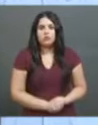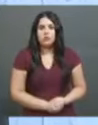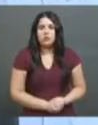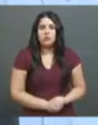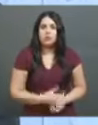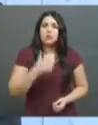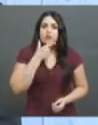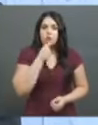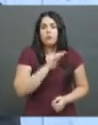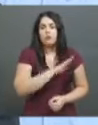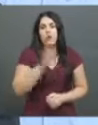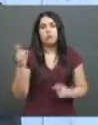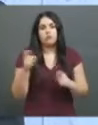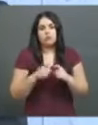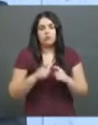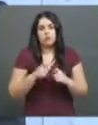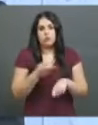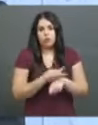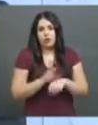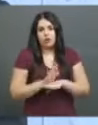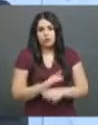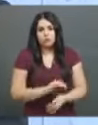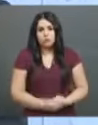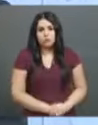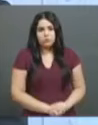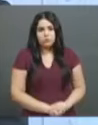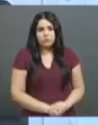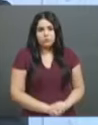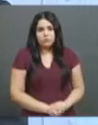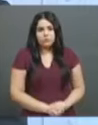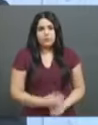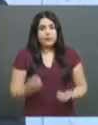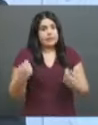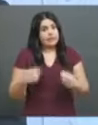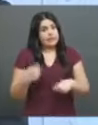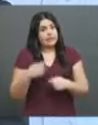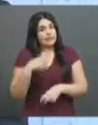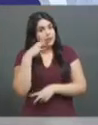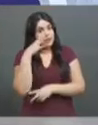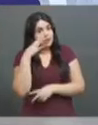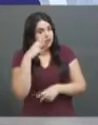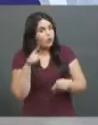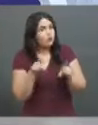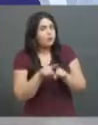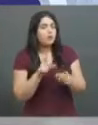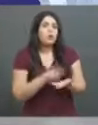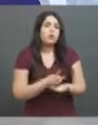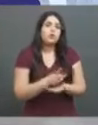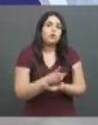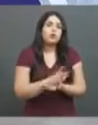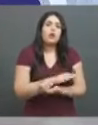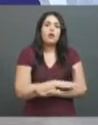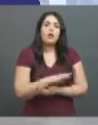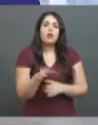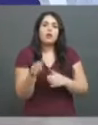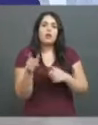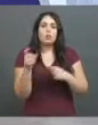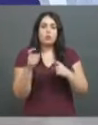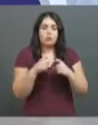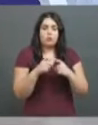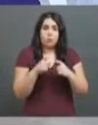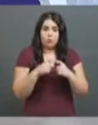homem ao urologista. Ok, então vale ficar atento e manter a rotina de consulta médica, buscar ajuda